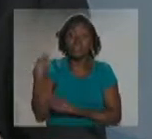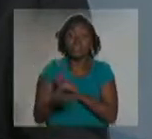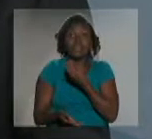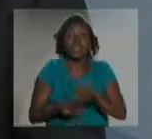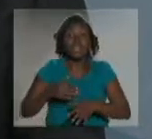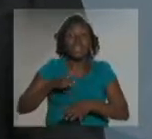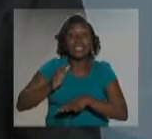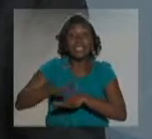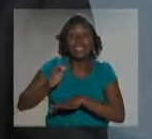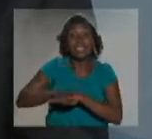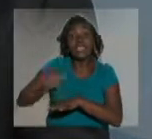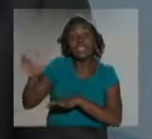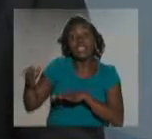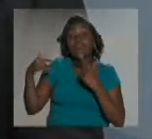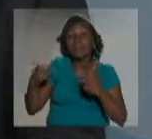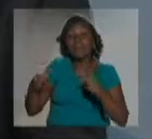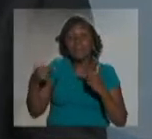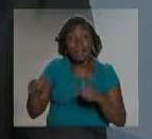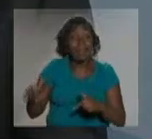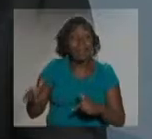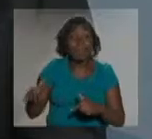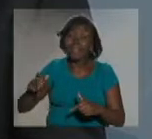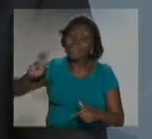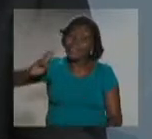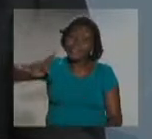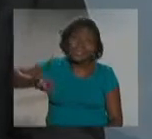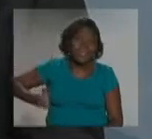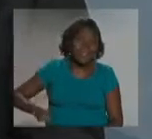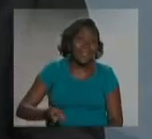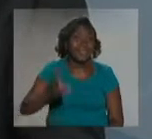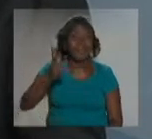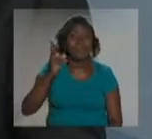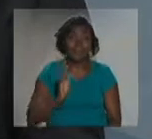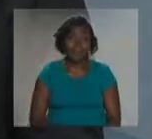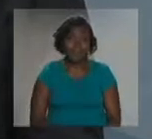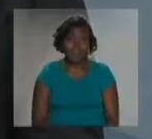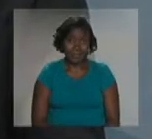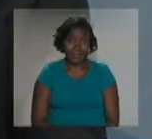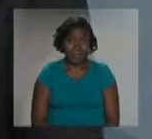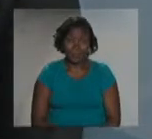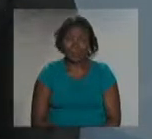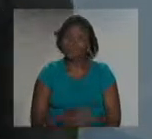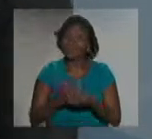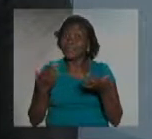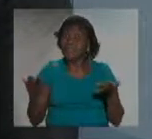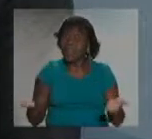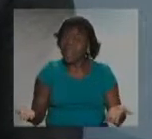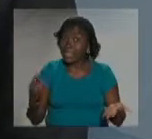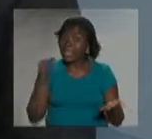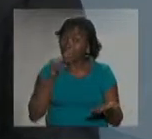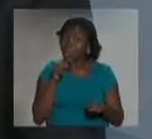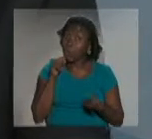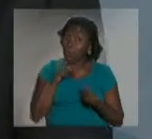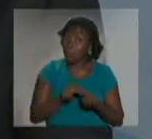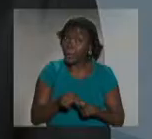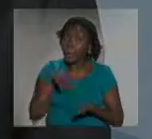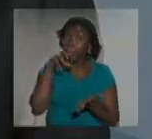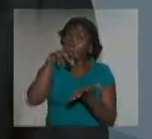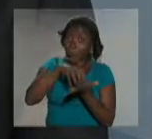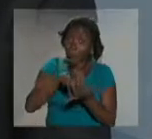mão de obra que tem um preparo ali entre as próprias firmas. No caso isso seria relacionado a um